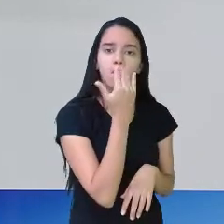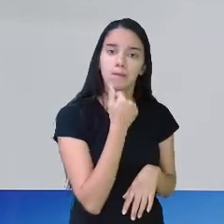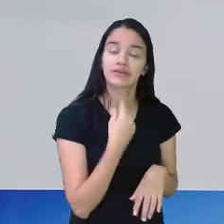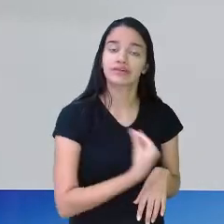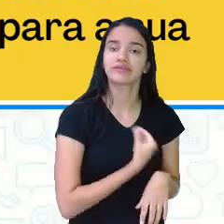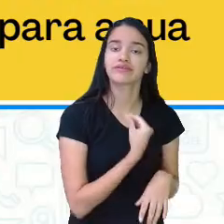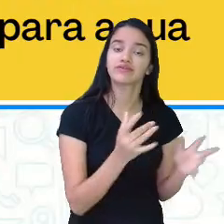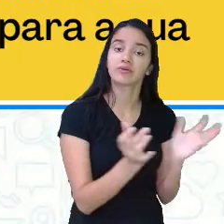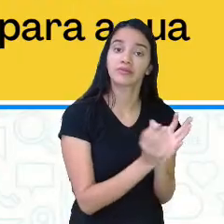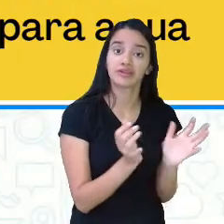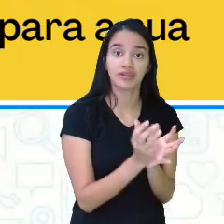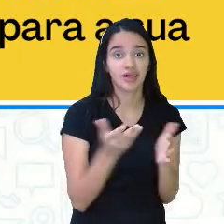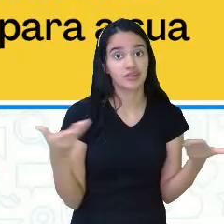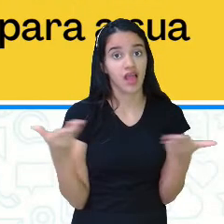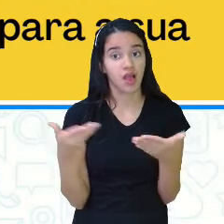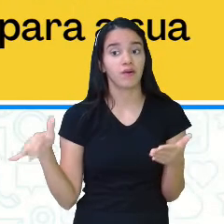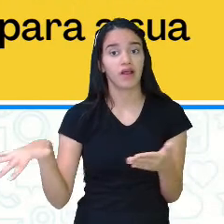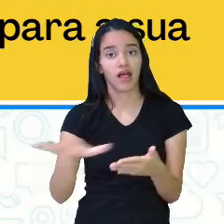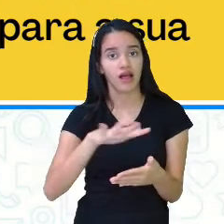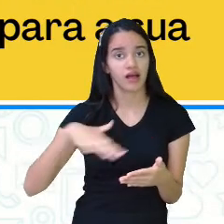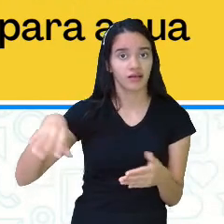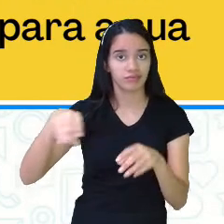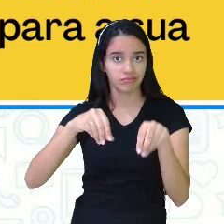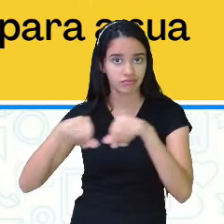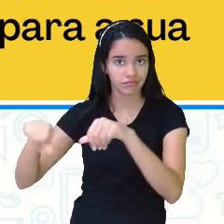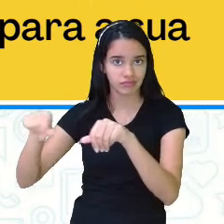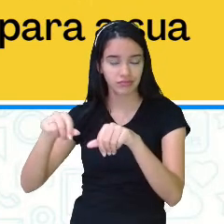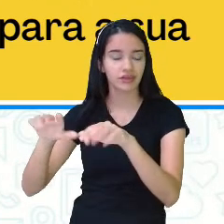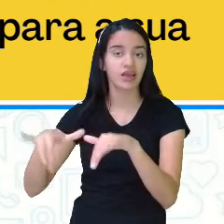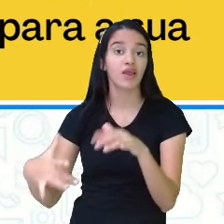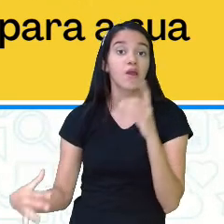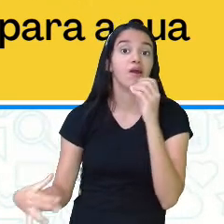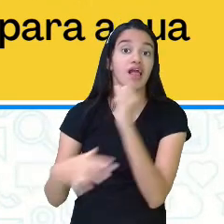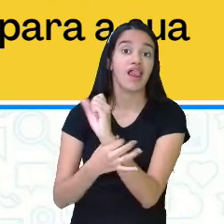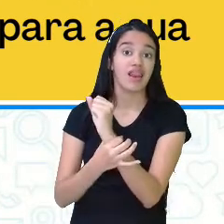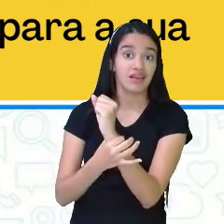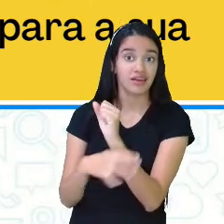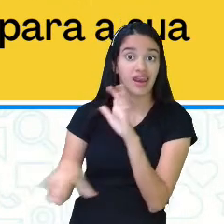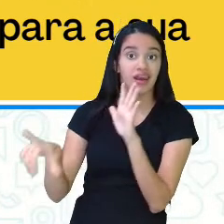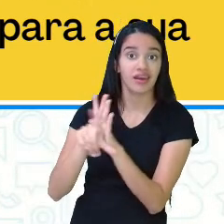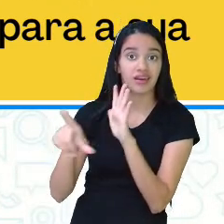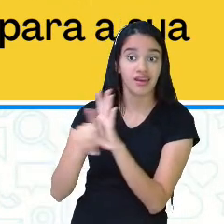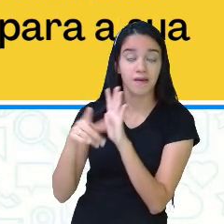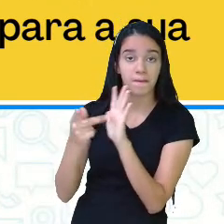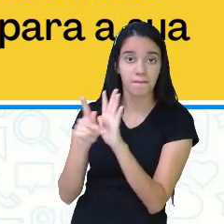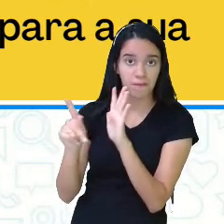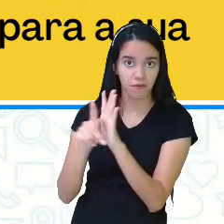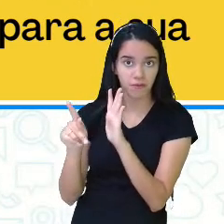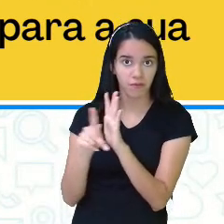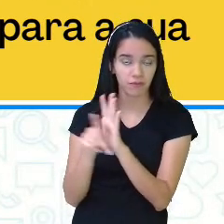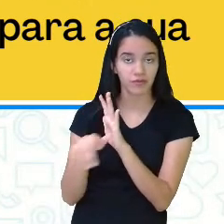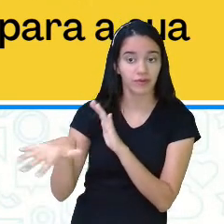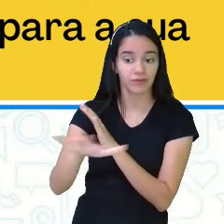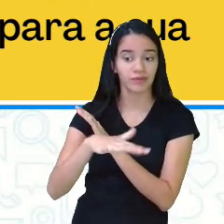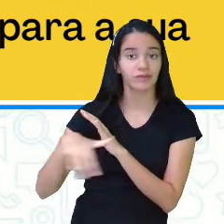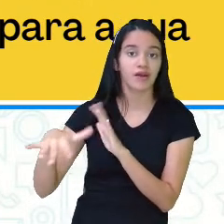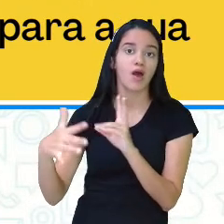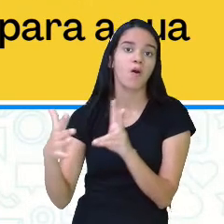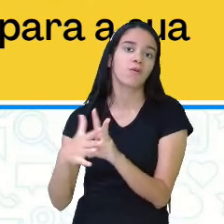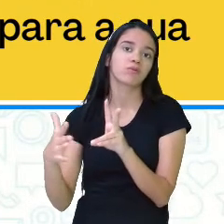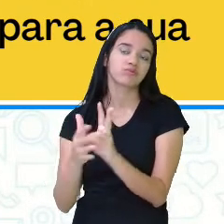comunidade. Já as terras indígenas é uma garantia de lei que tem aquele espaço e aquele território para esse povo